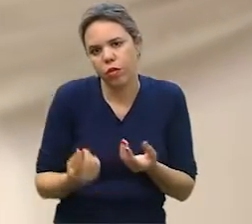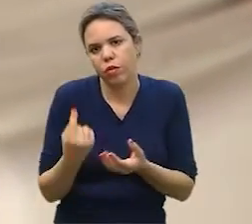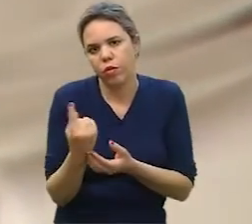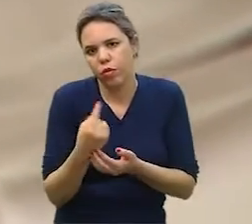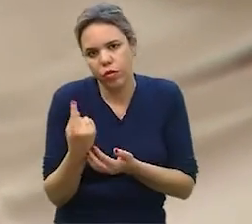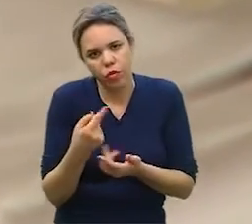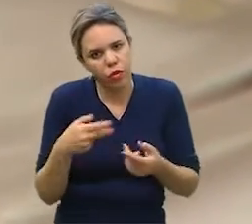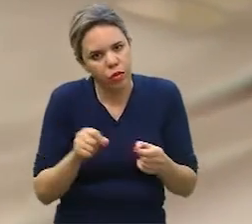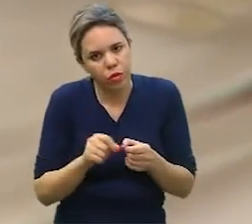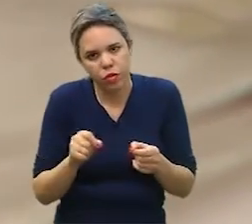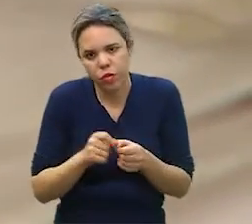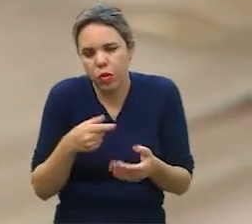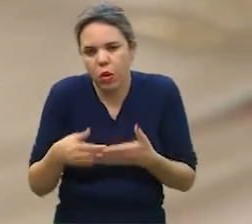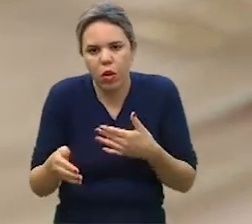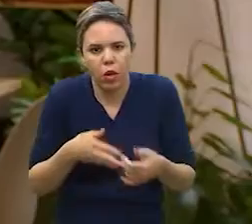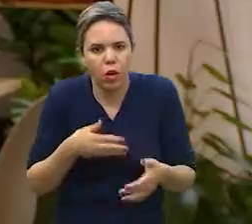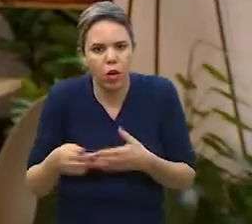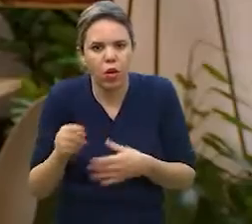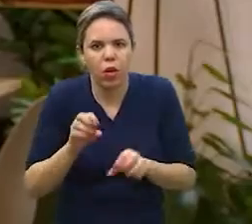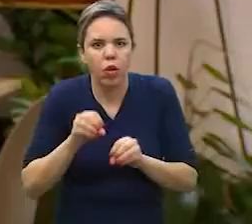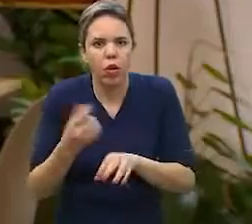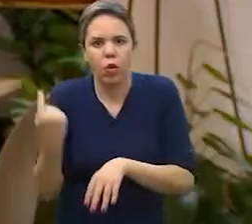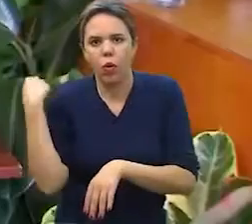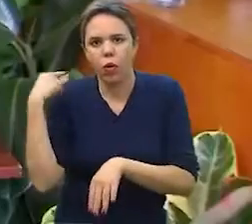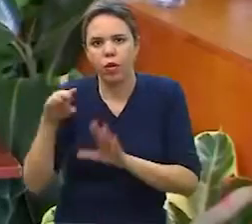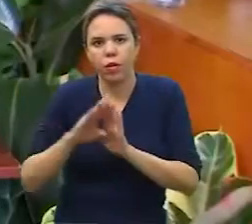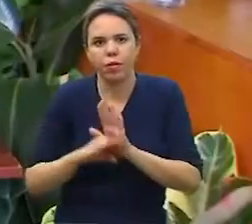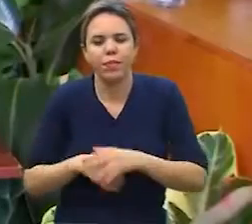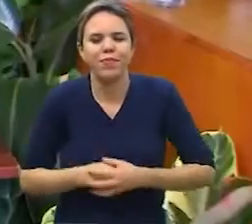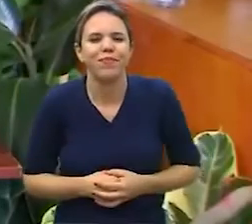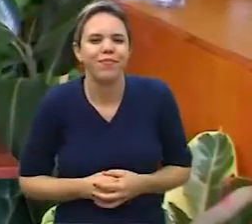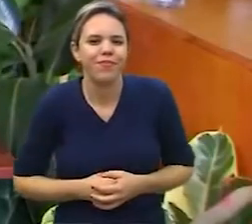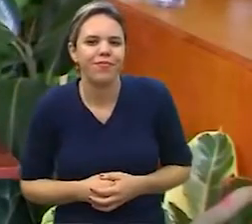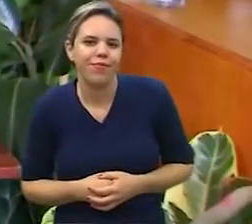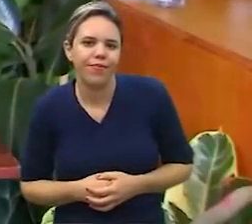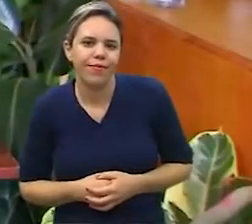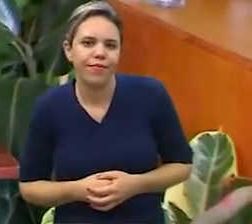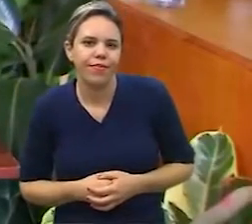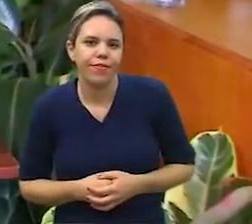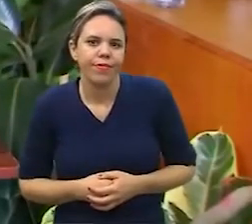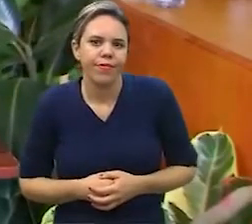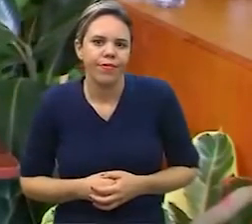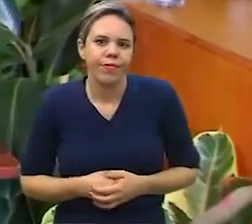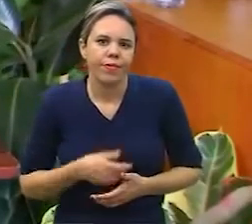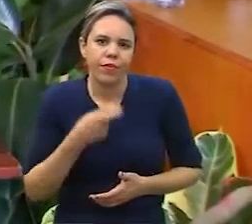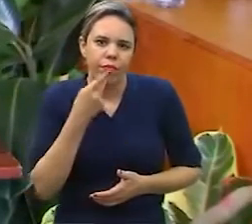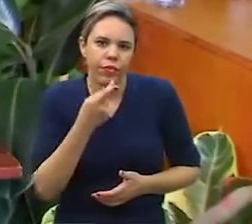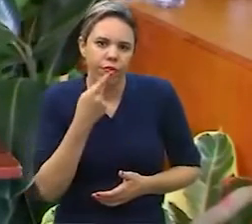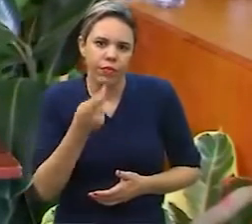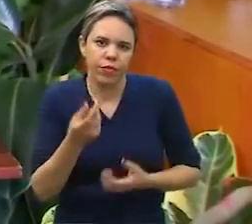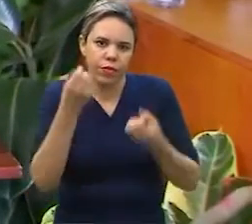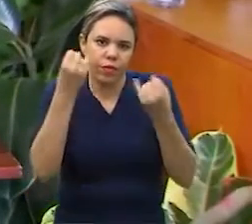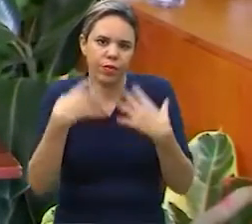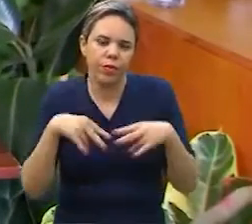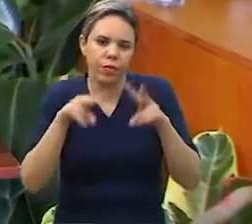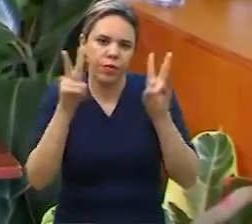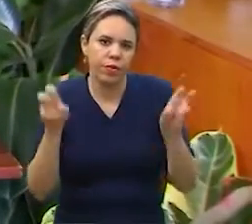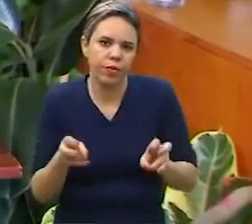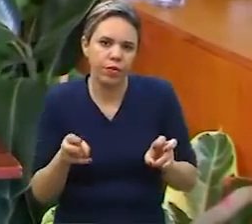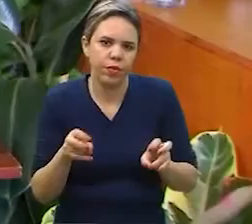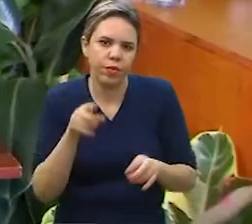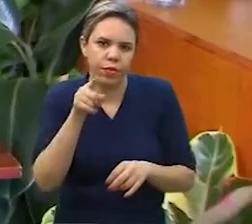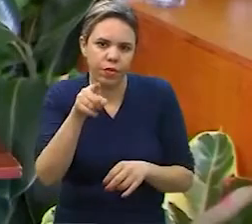mixer, na prensa francesa, como já ensinei em um outro programa. Aliás, bom, já que ela já tocou aqui no